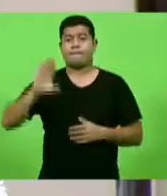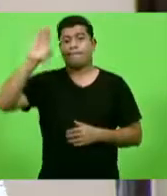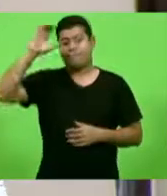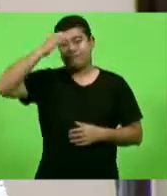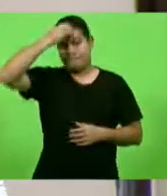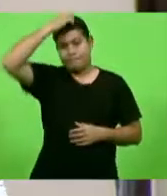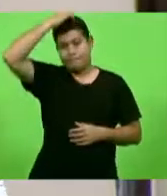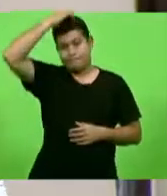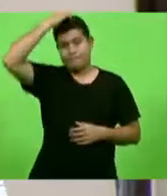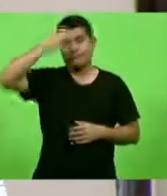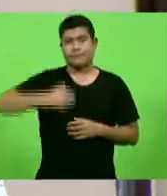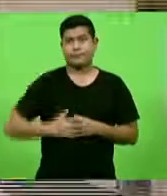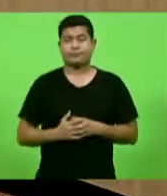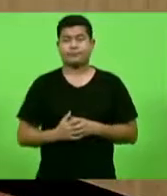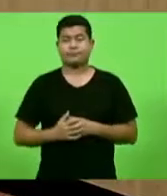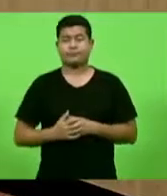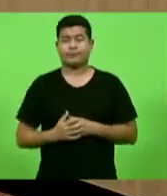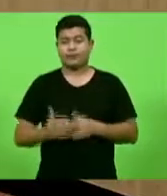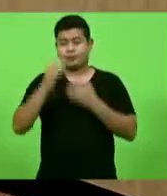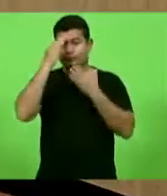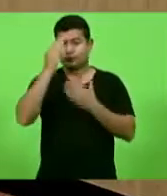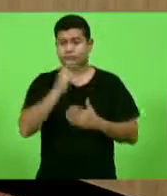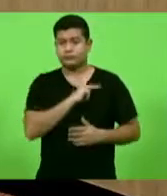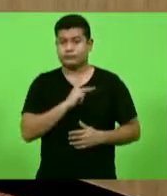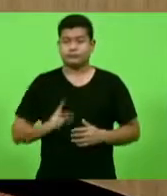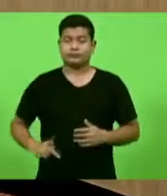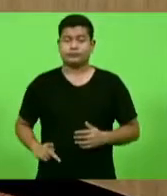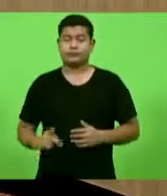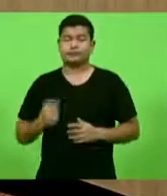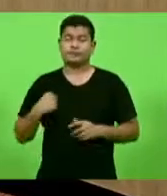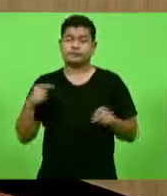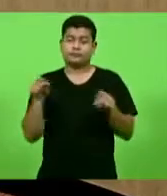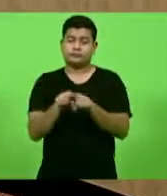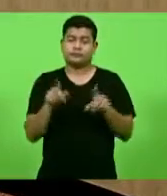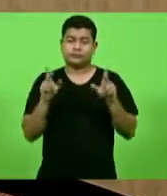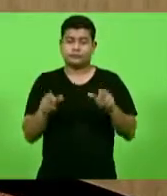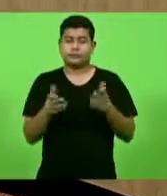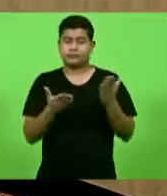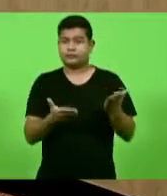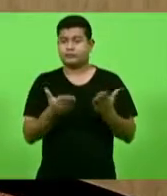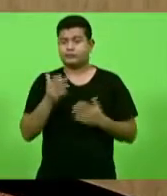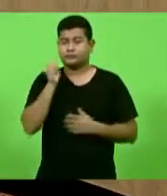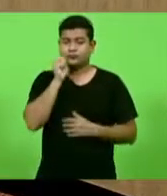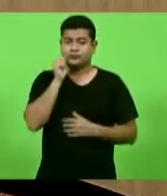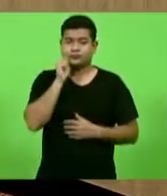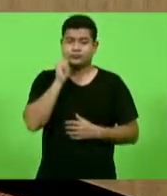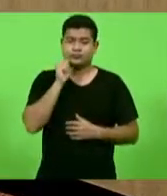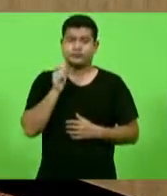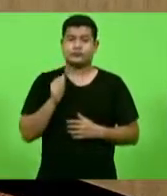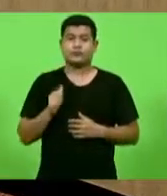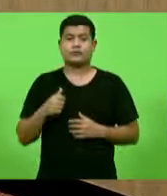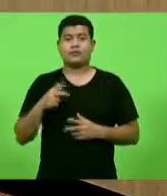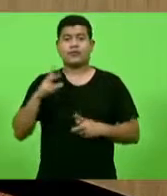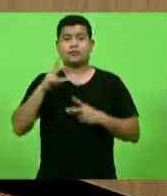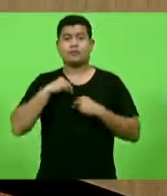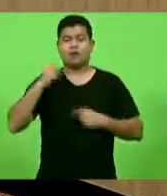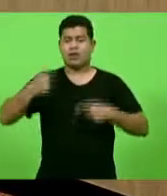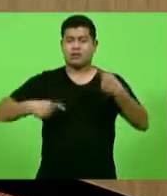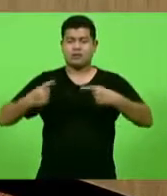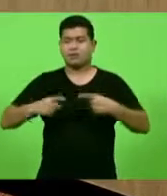Mocelin. Obrigado, presidente. Da mesma forma que a deputada Ana falou, o mérito, não vou